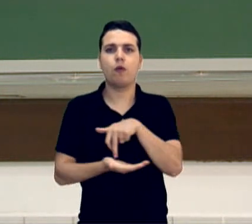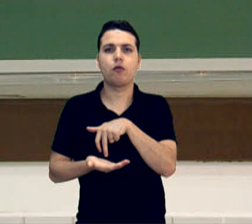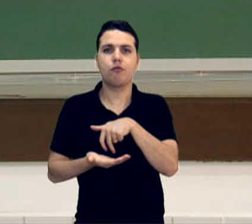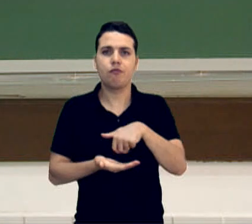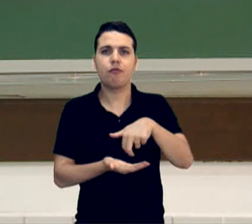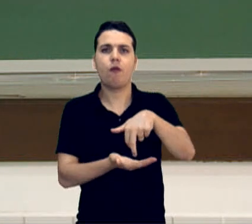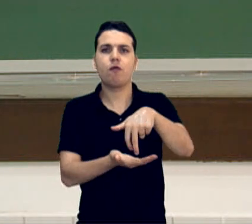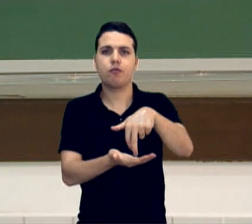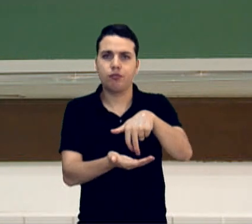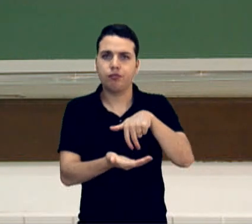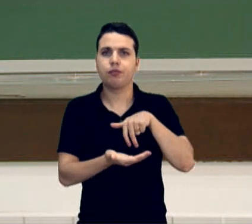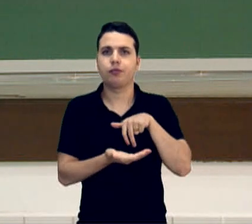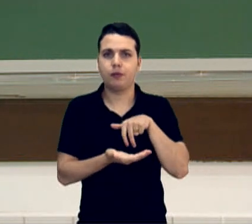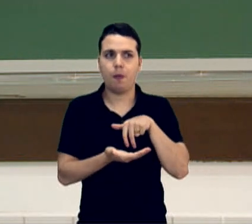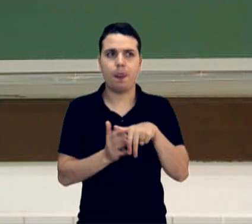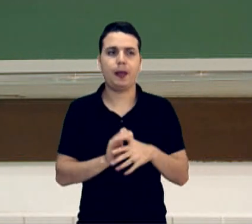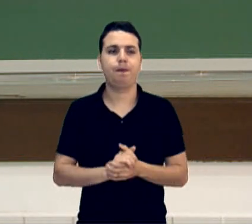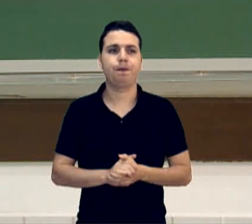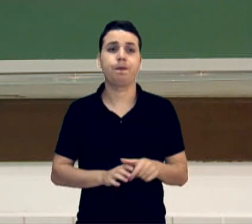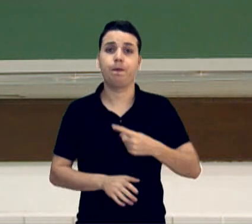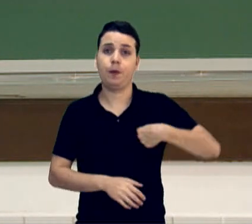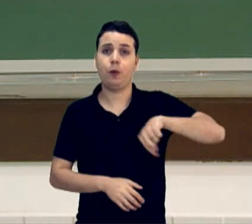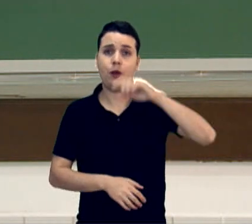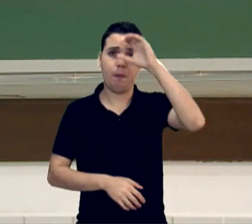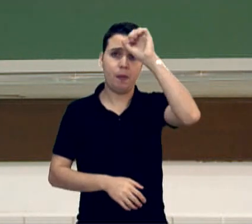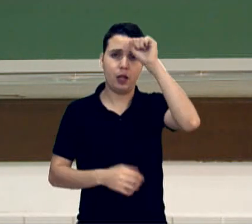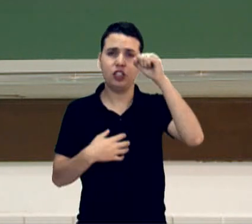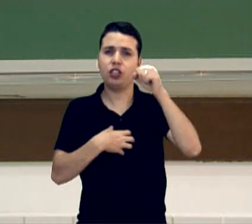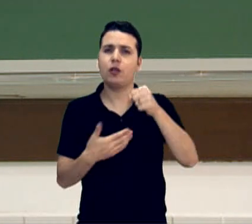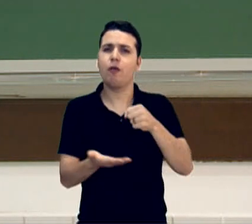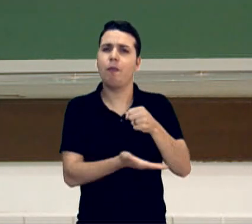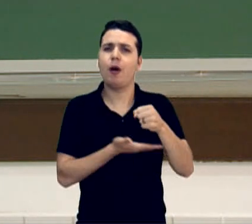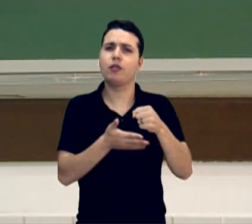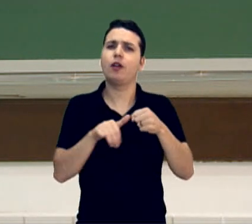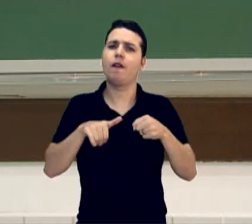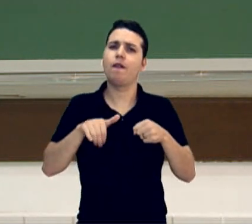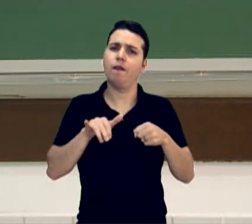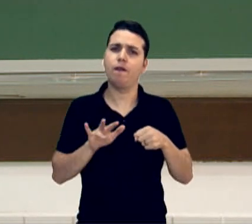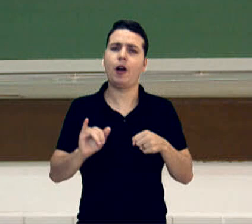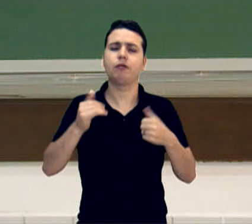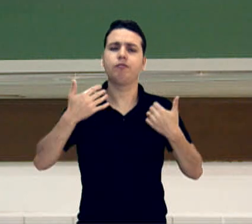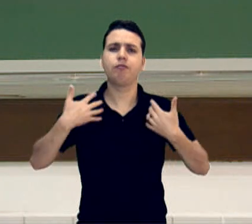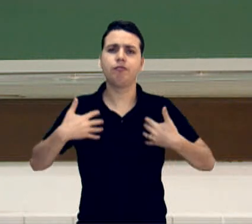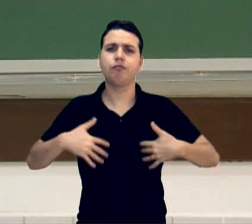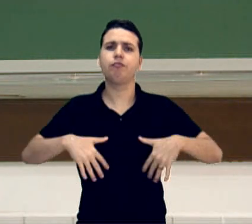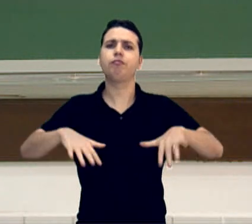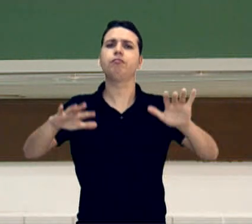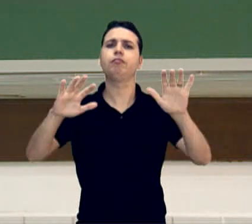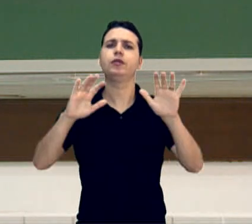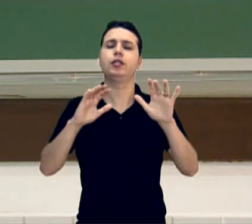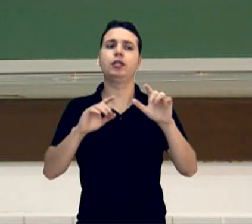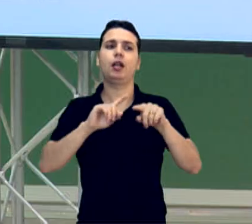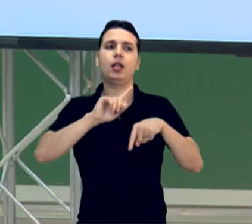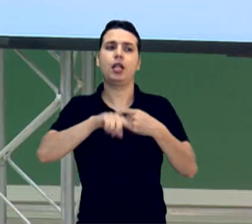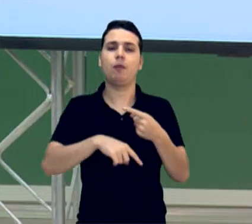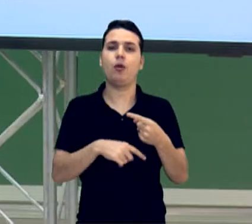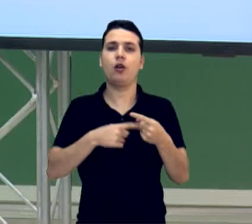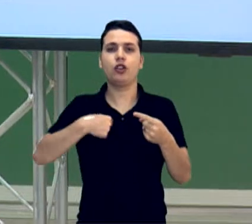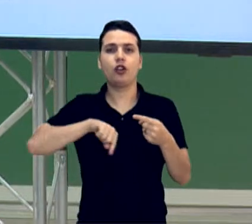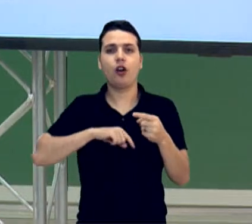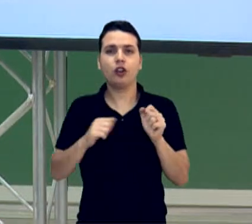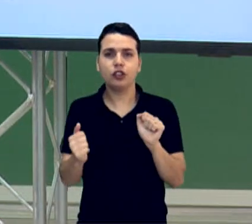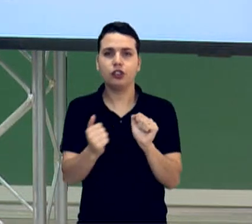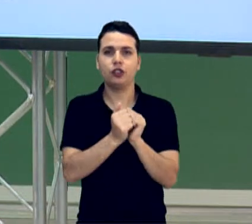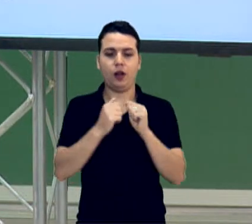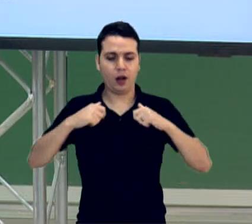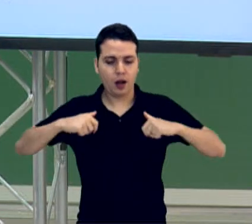né? Então a gente aprende os passos básicos e vai se soltando até que chega na hora de juntarmos os